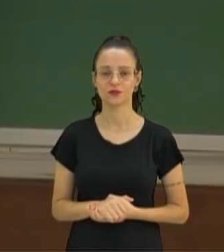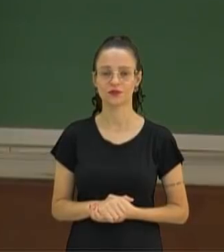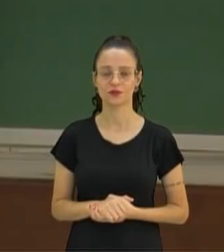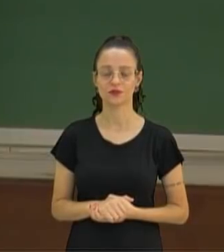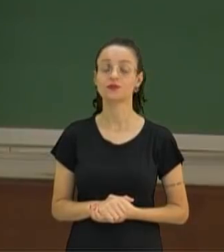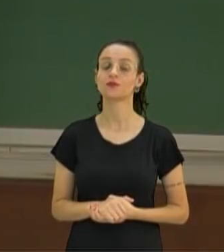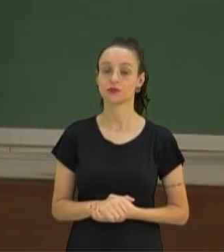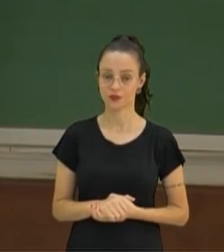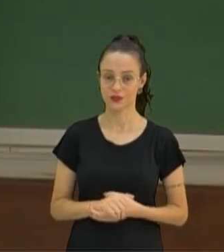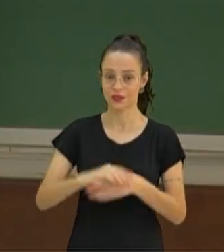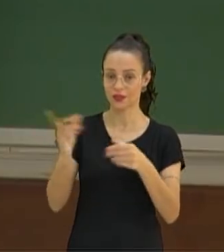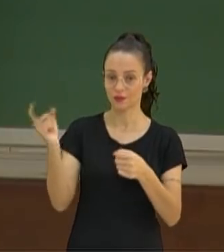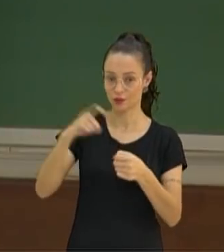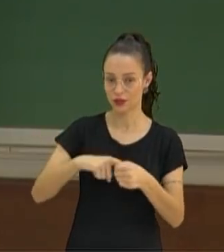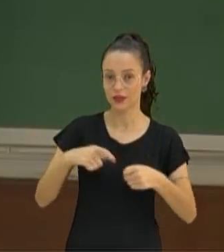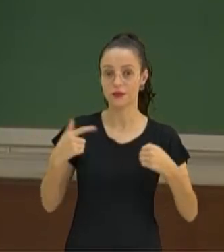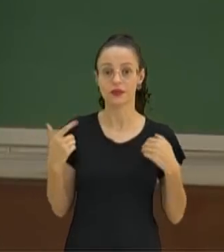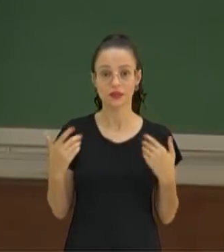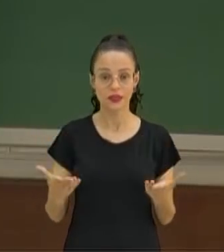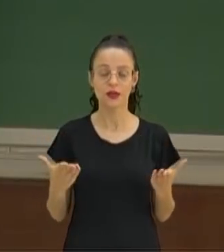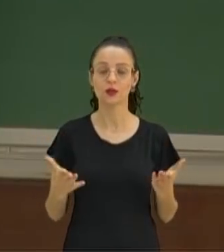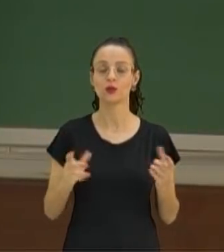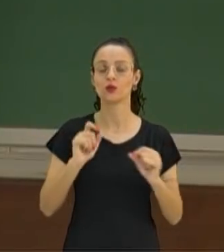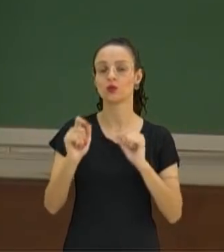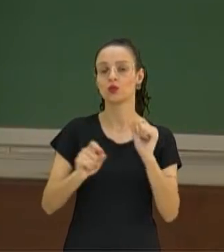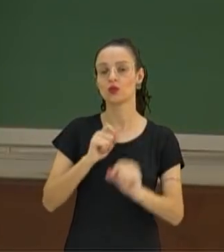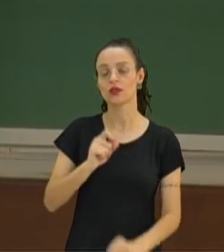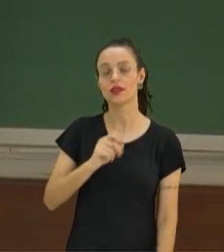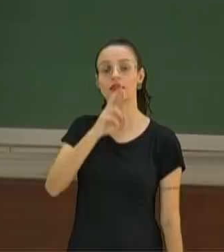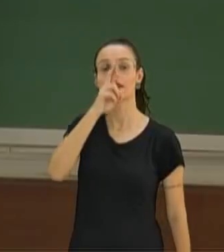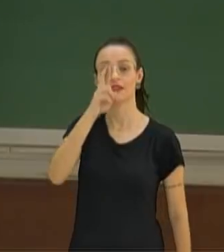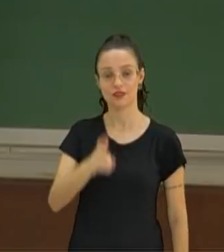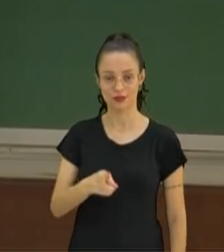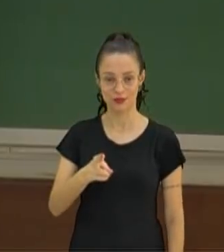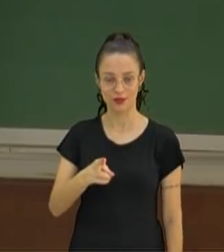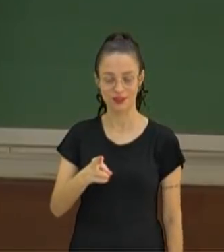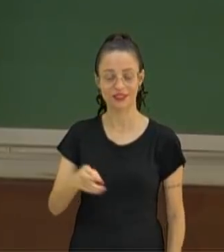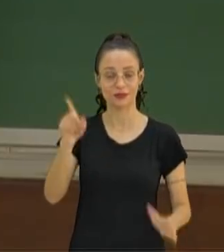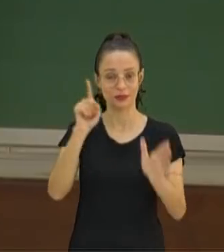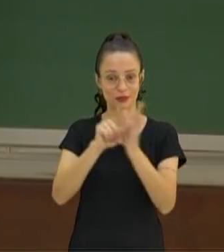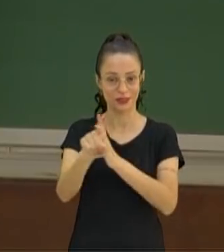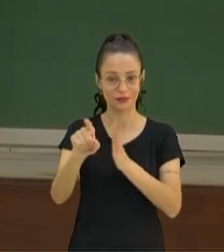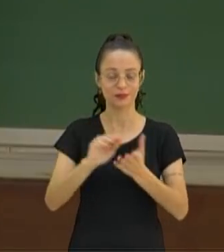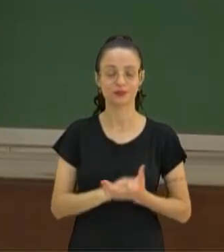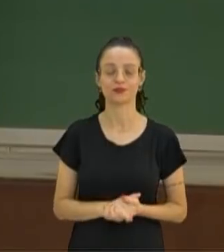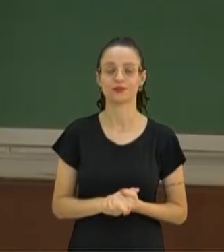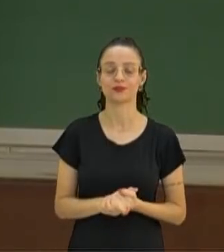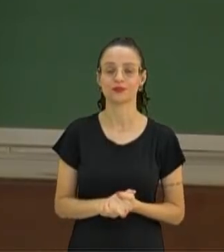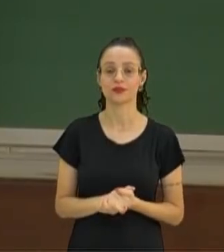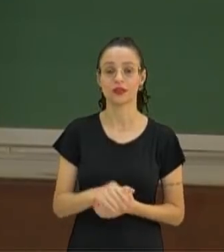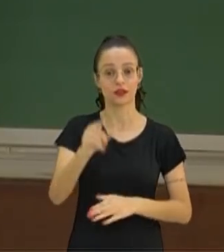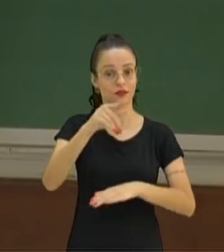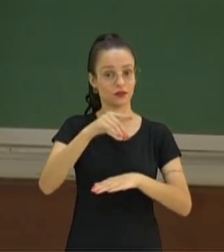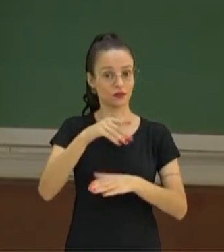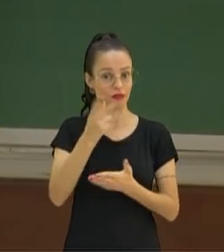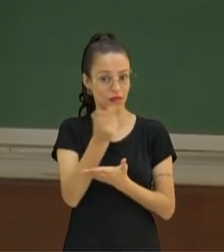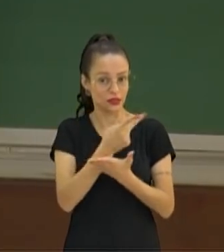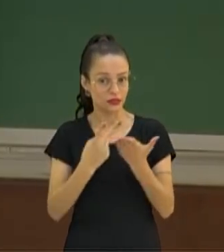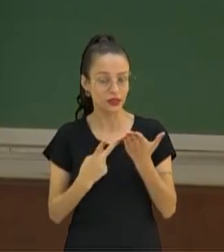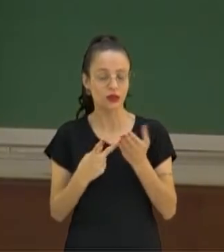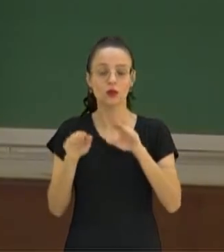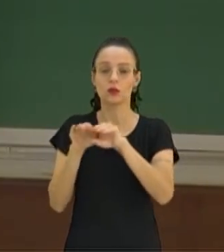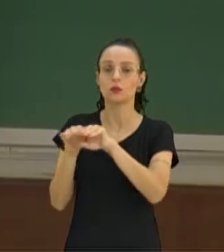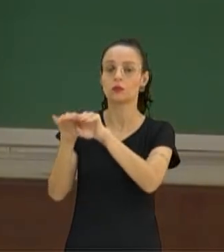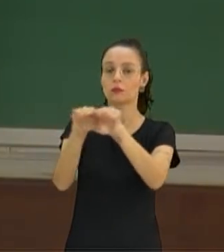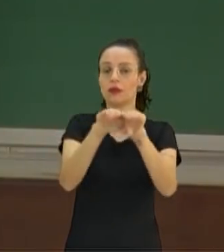E aí, pessoal, retornamos então com o resultado aqui, a resposta do nosso quiz. Desenhos em